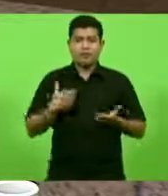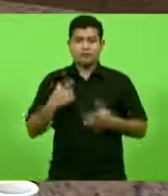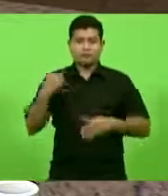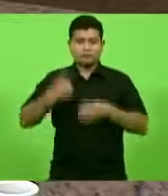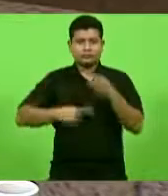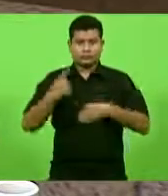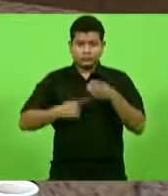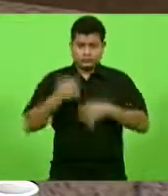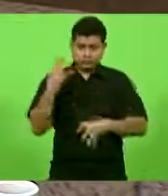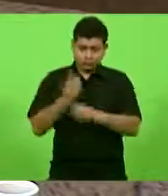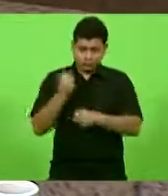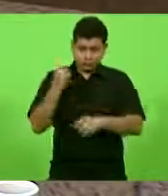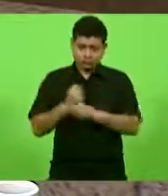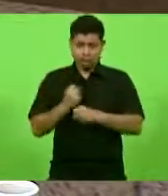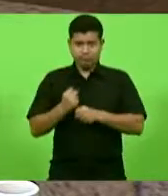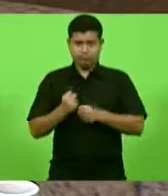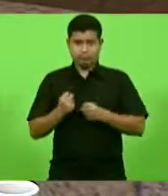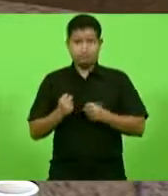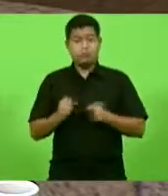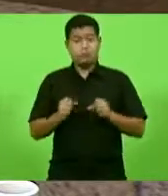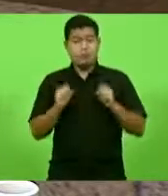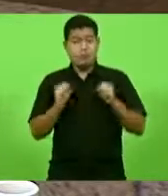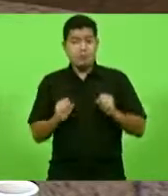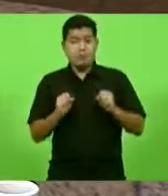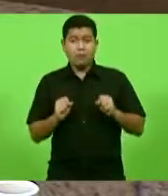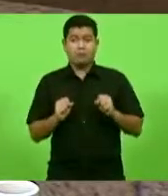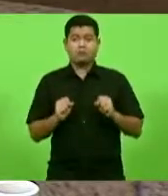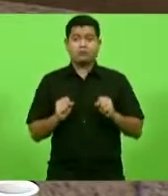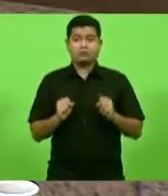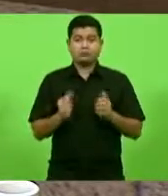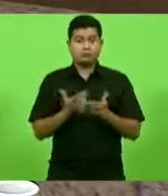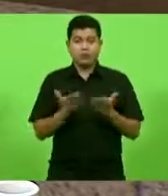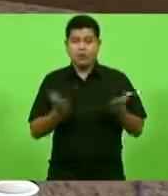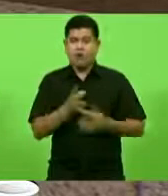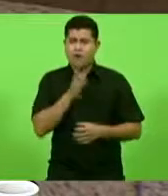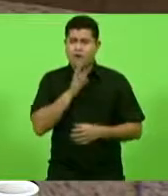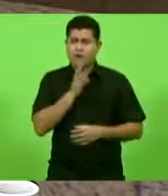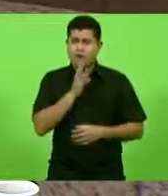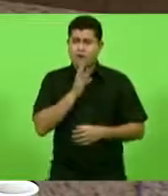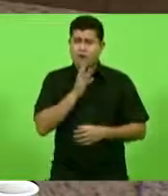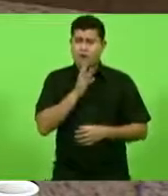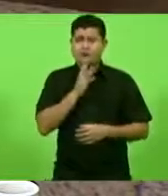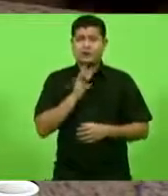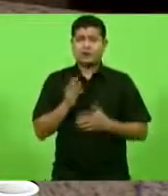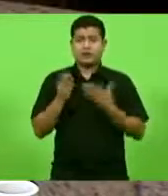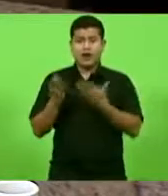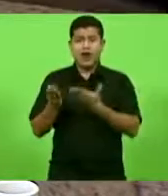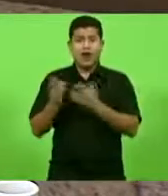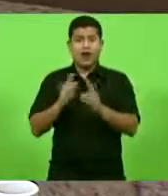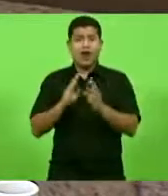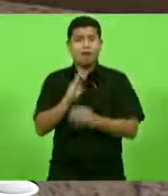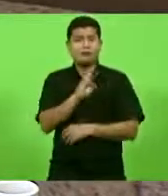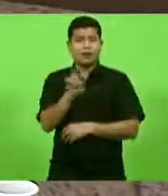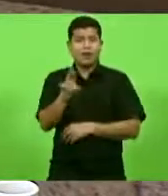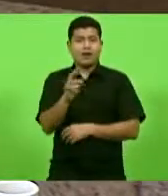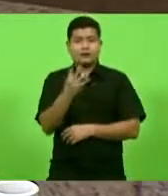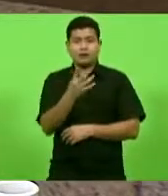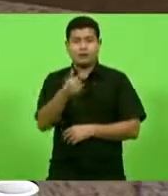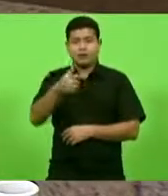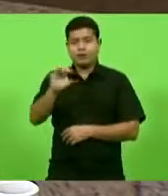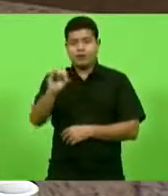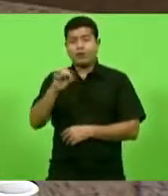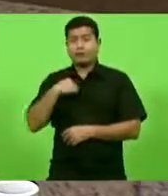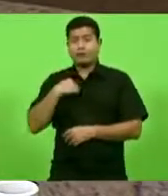Finanças, talvez aqui todos conheçam a história da BR-470, mas eu talvez tenha um